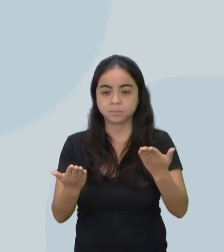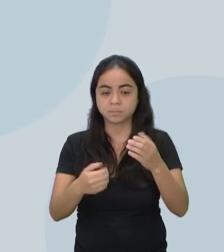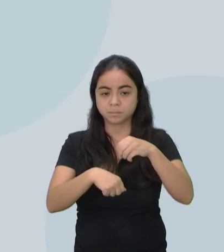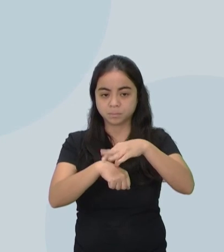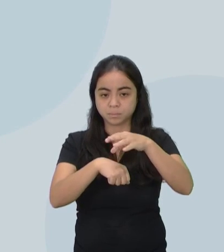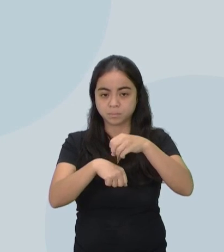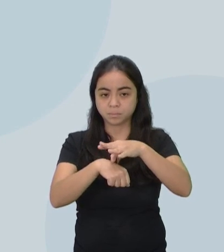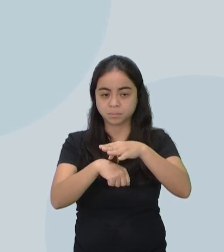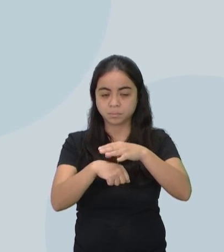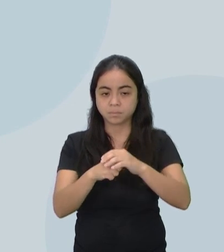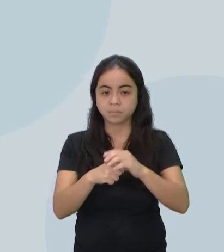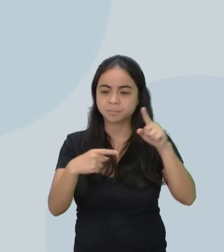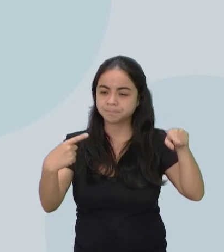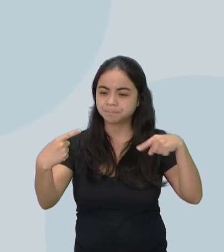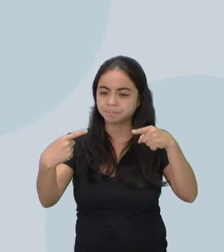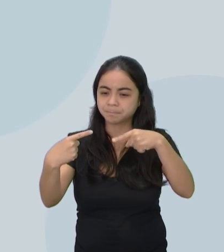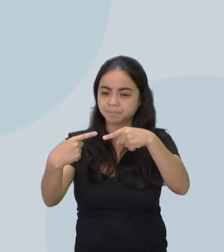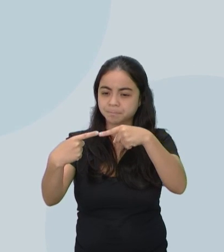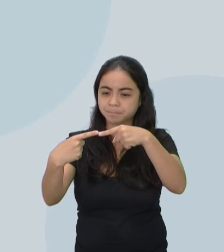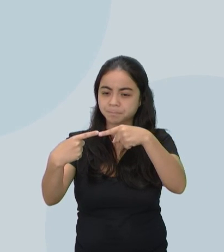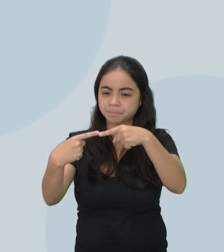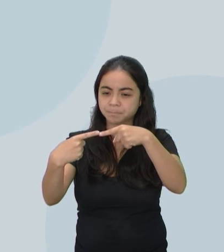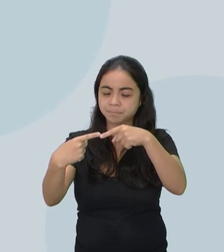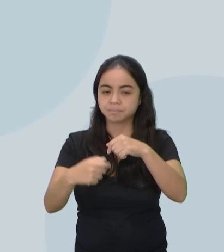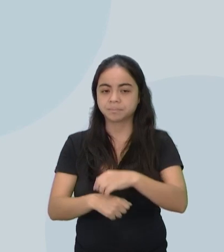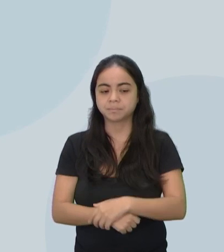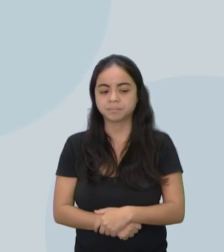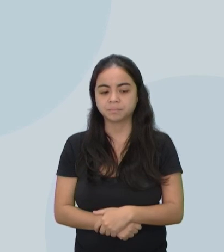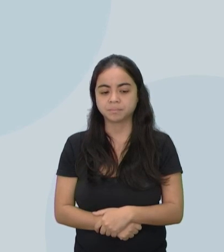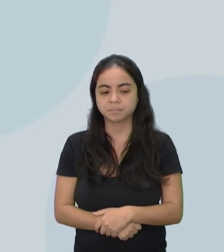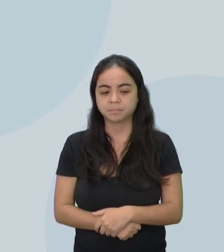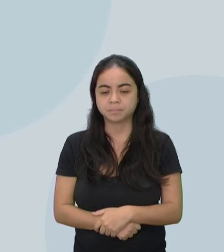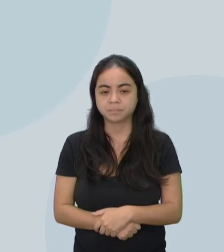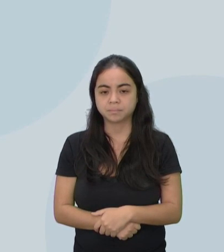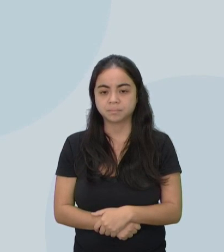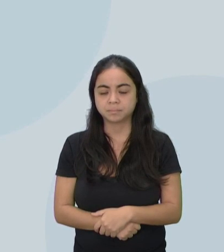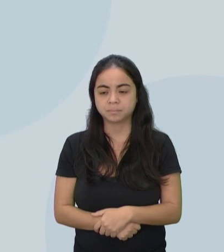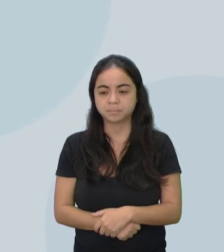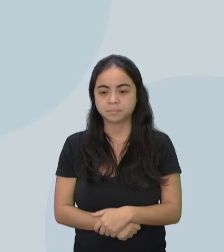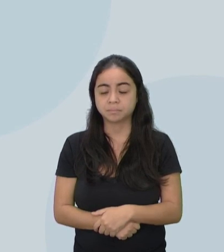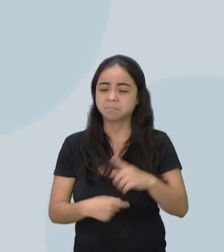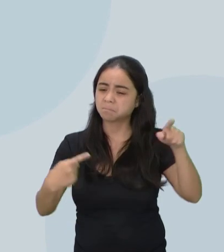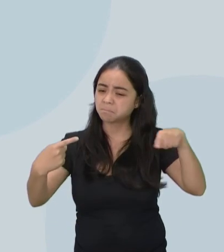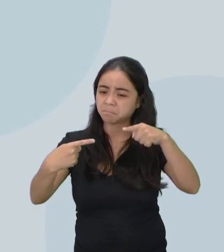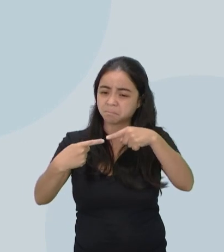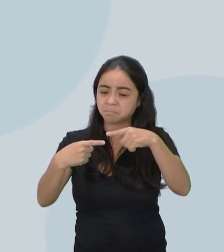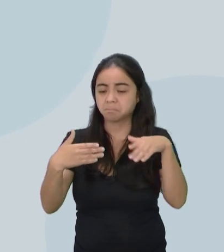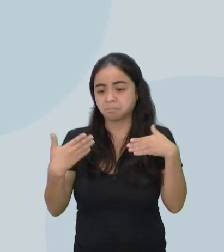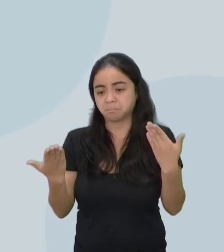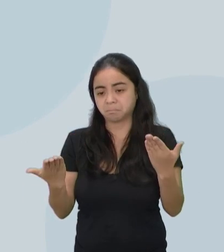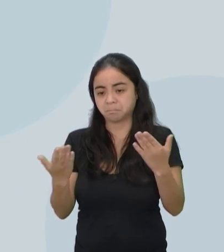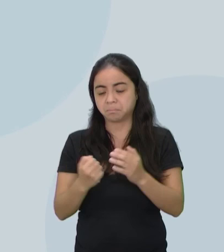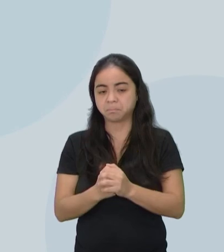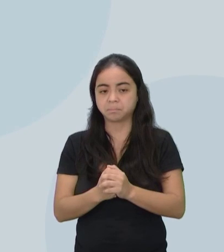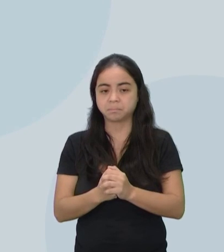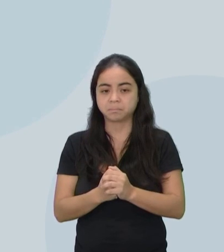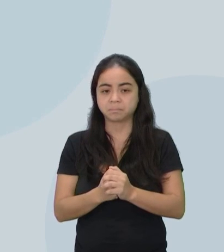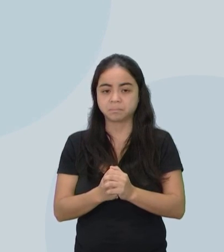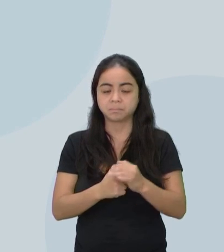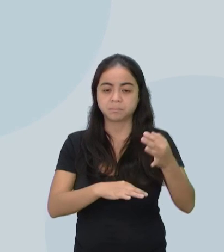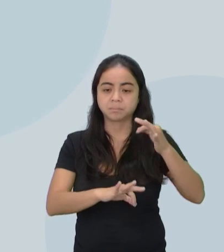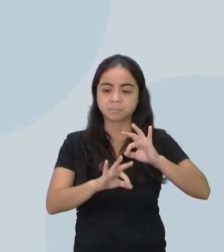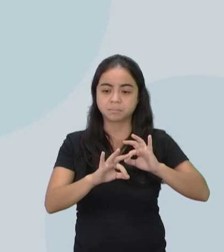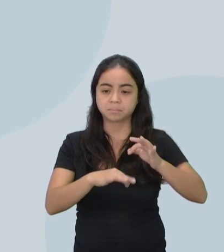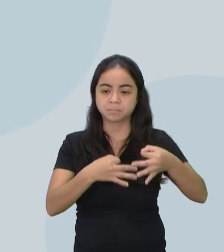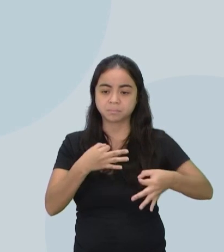sugerem destinar à realização de sua meta? Que meta é essa, né? A realização do seu projeto